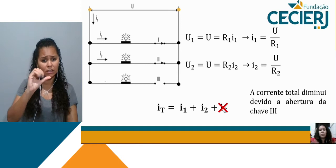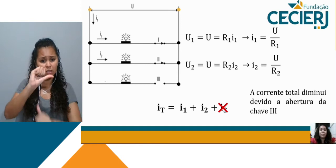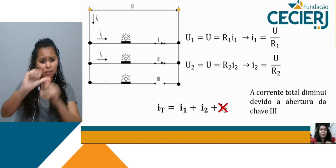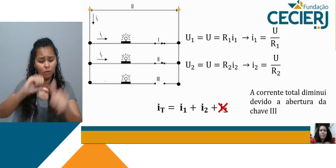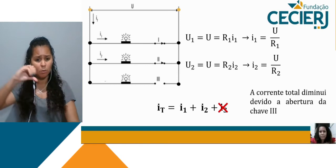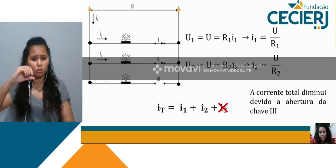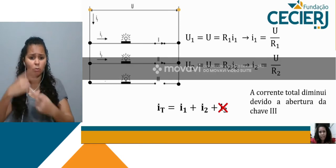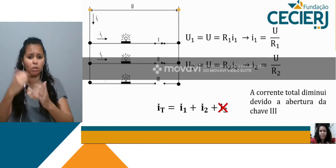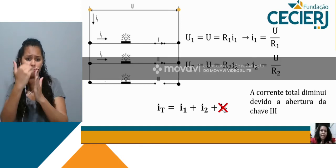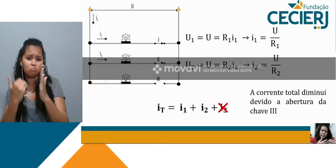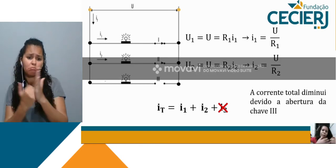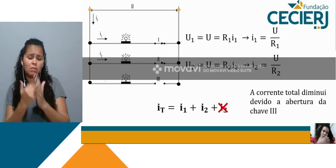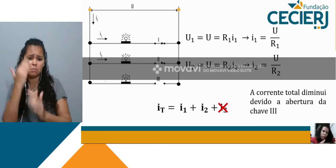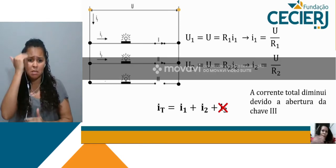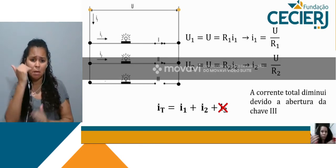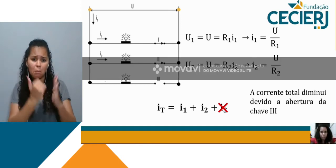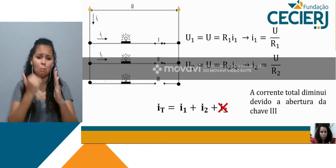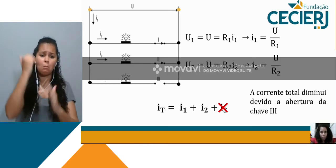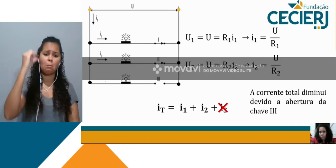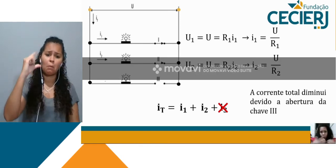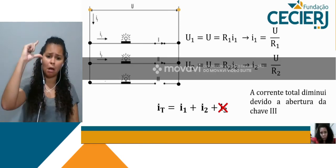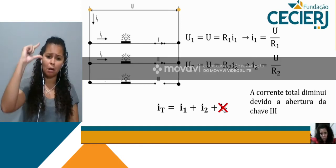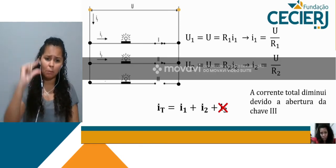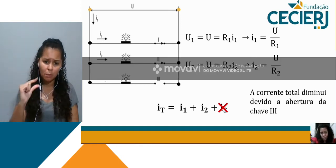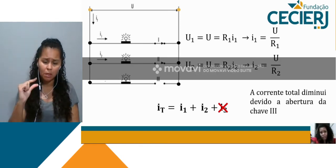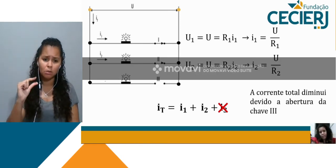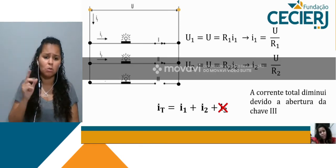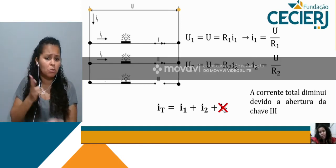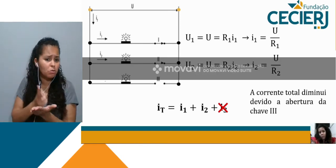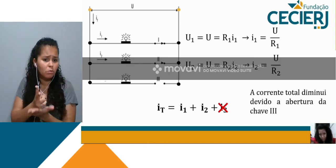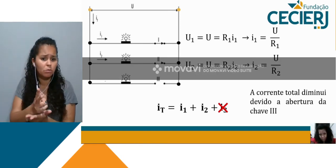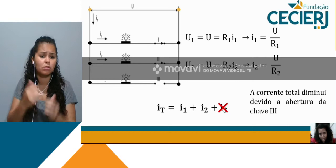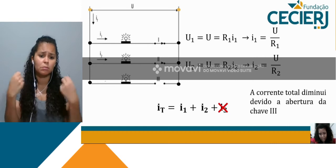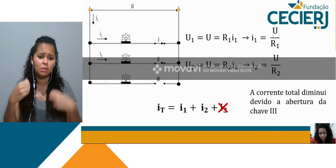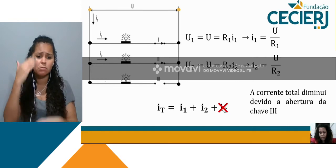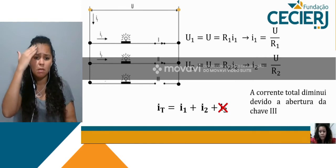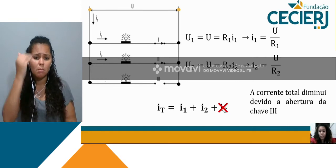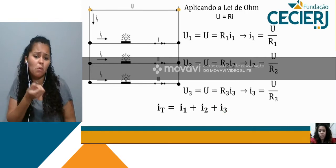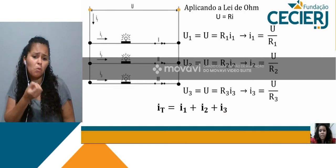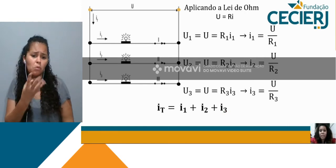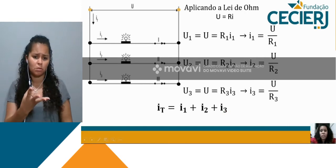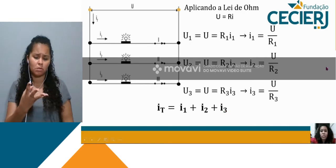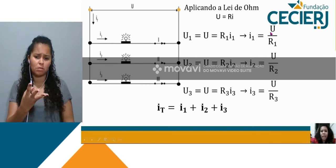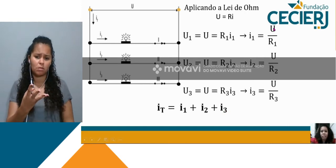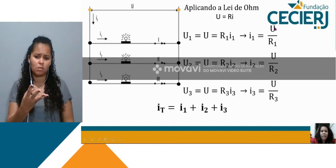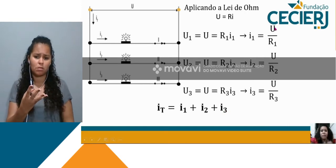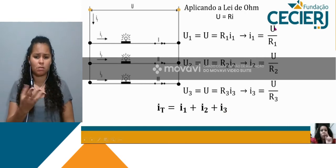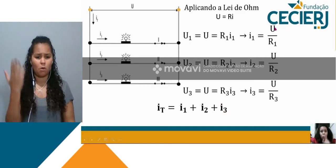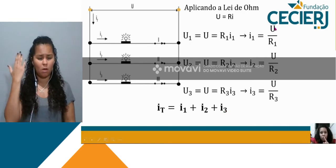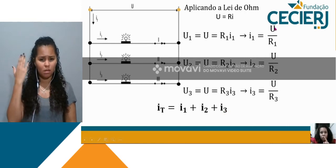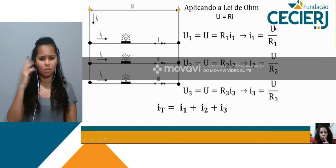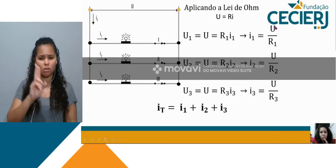diminuiu. Então, para eu saber se ela aumentou ou diminuiu, ou se for constante, eu tenho que saber quanto que ela varia. Então, aqui antes, ela